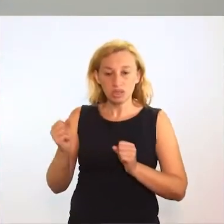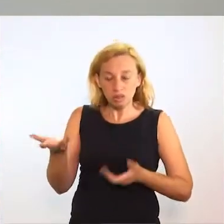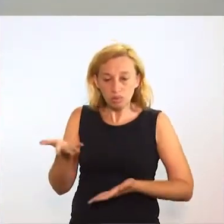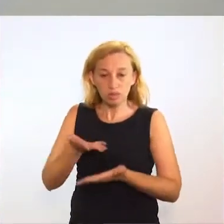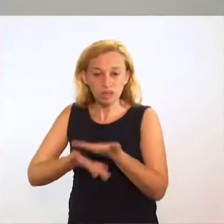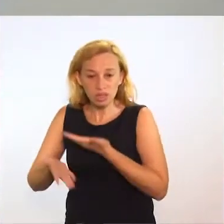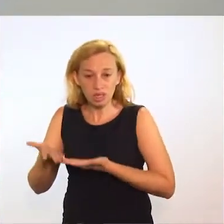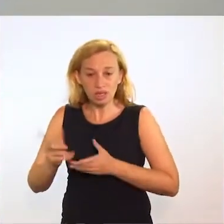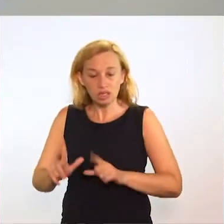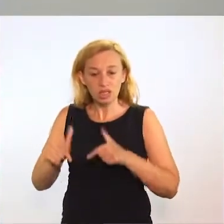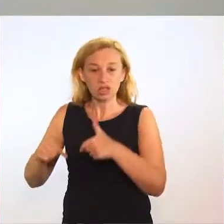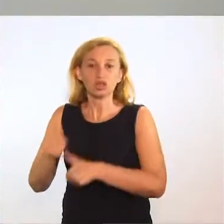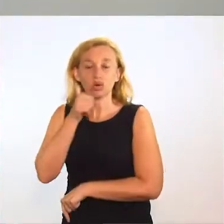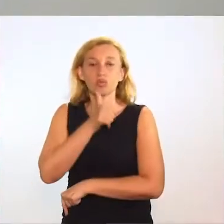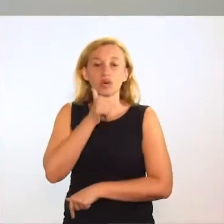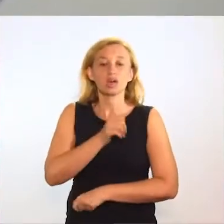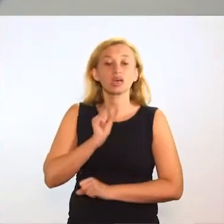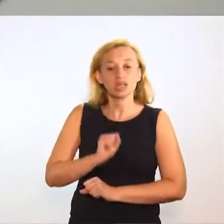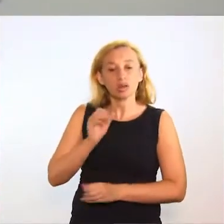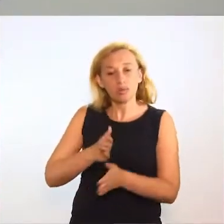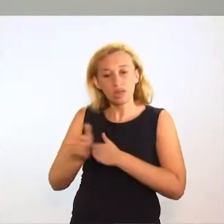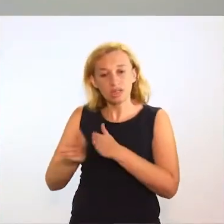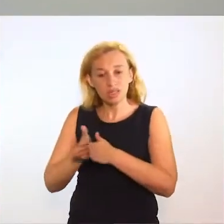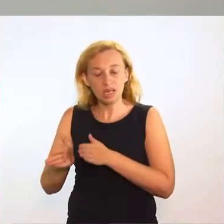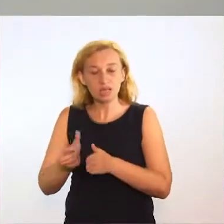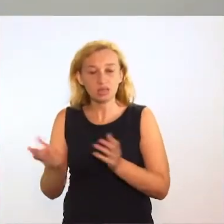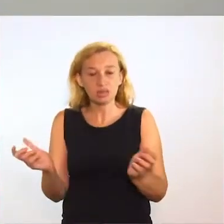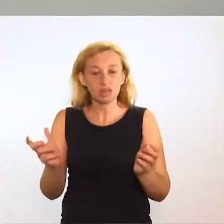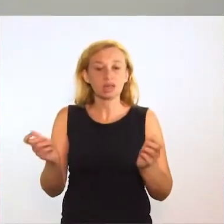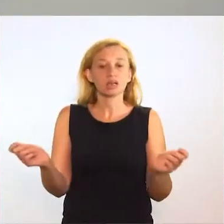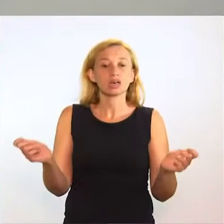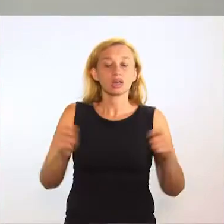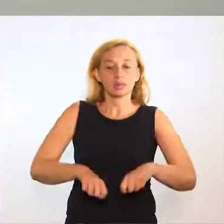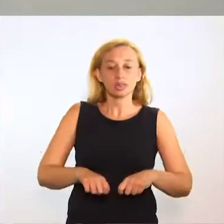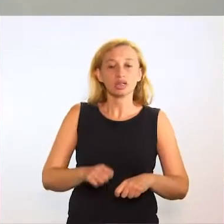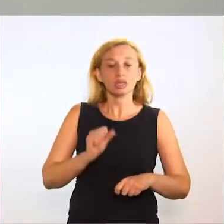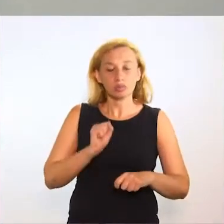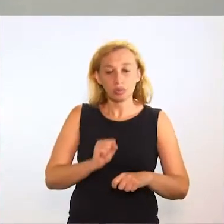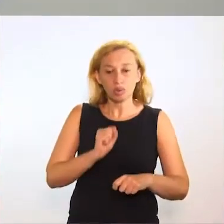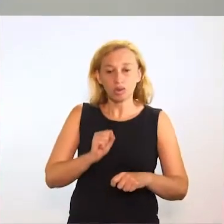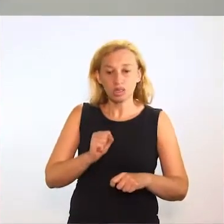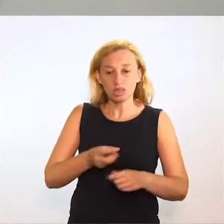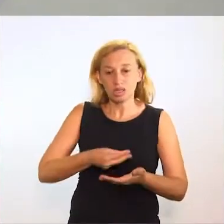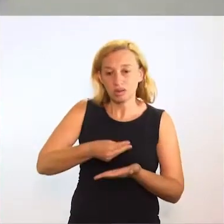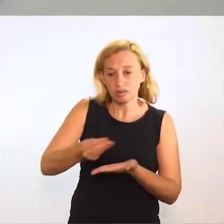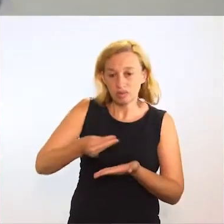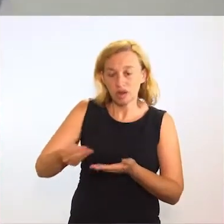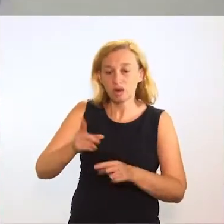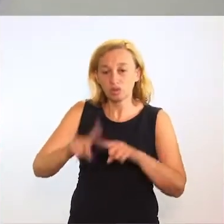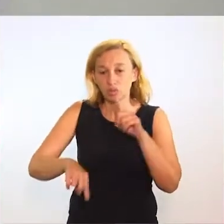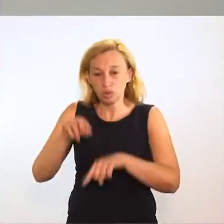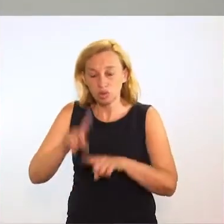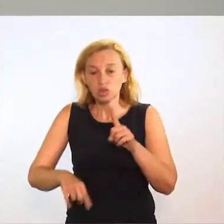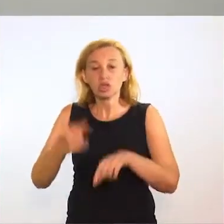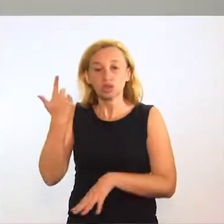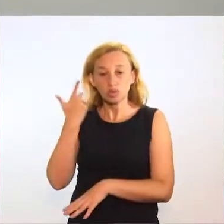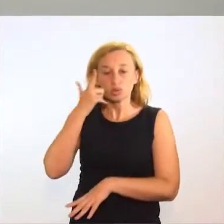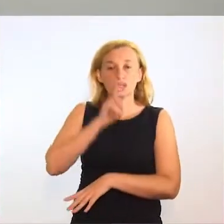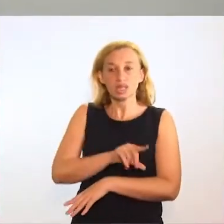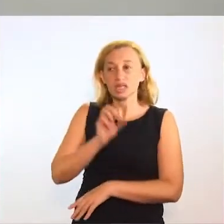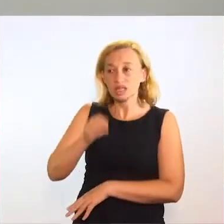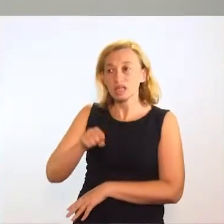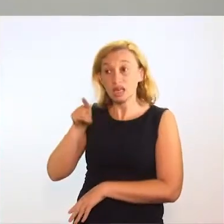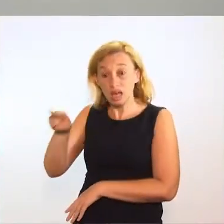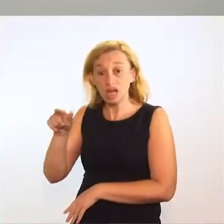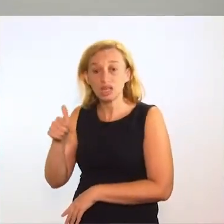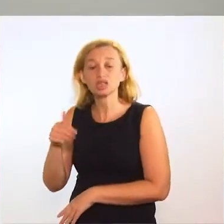patrocinar essa ação com as mulheres para que elas tenham acesso à capacitação, para que a gente possa levar material e conteúdo, e assim, dessa forma,